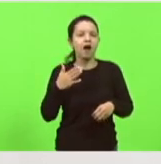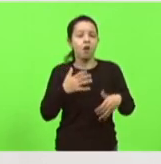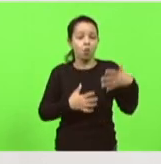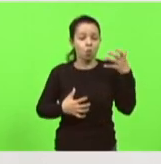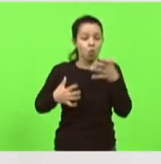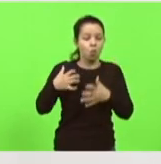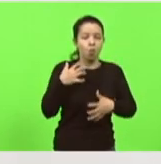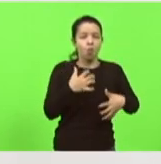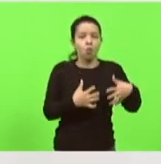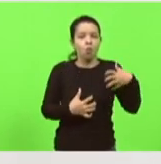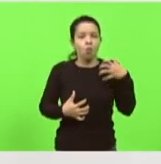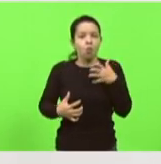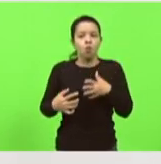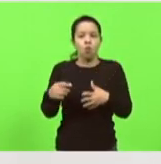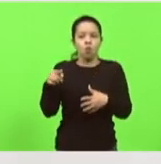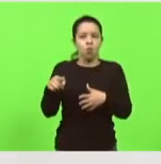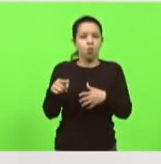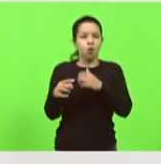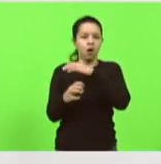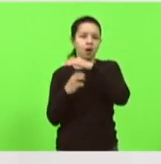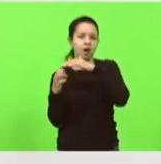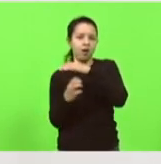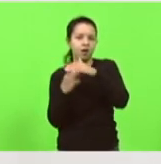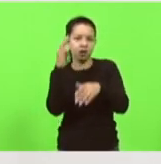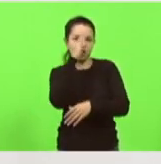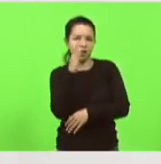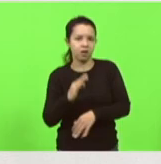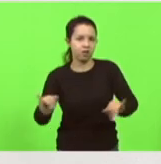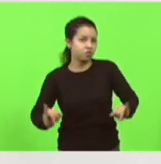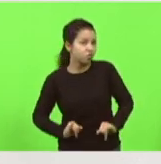empresário brasileiro ele sofre diante disso?